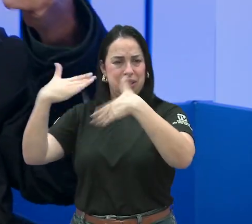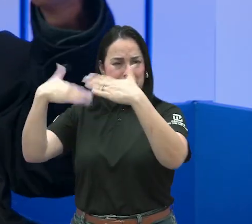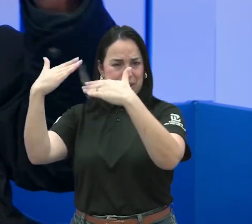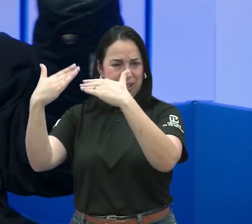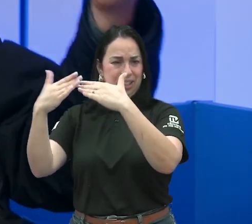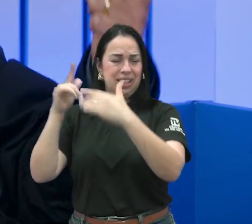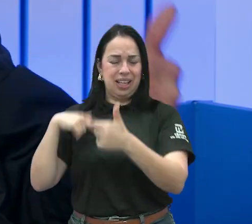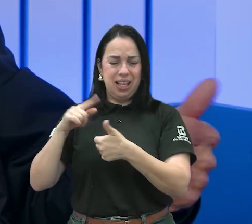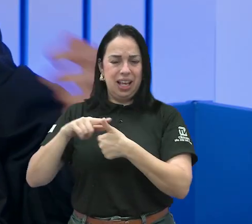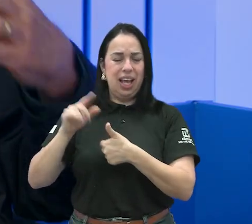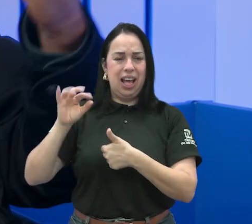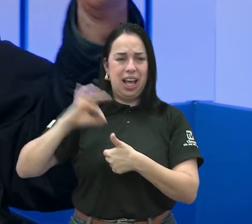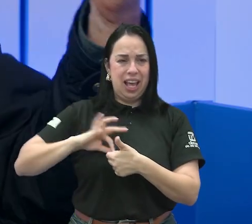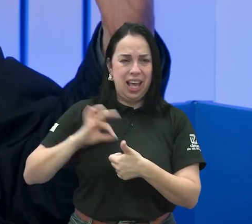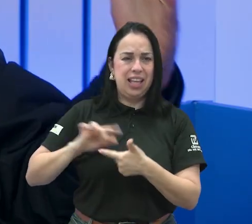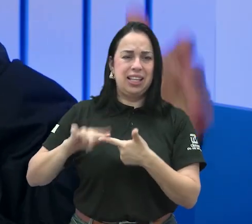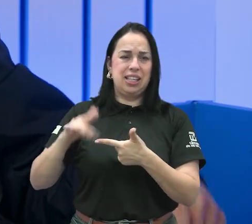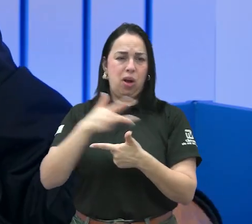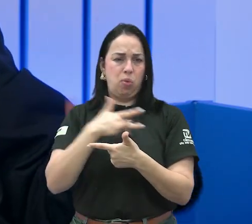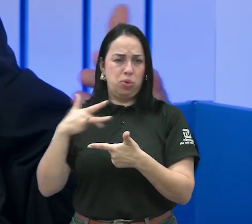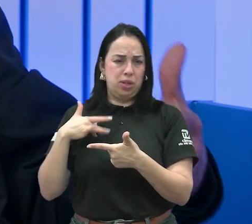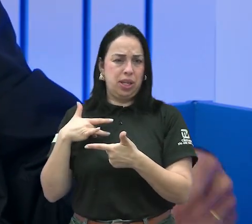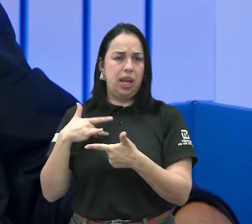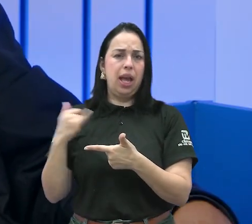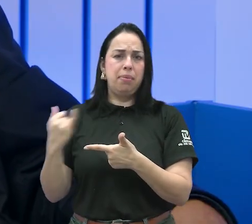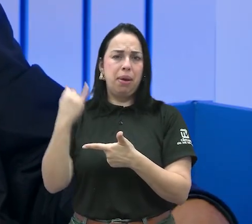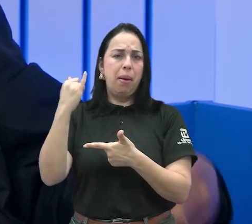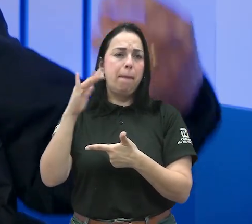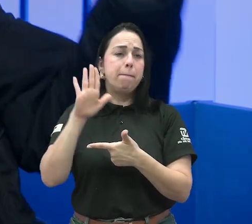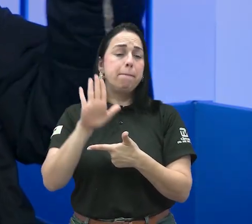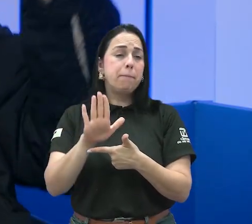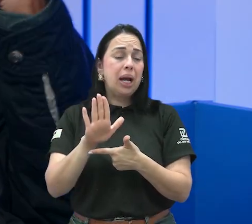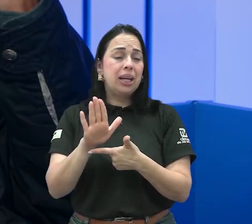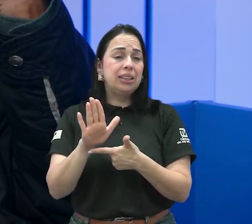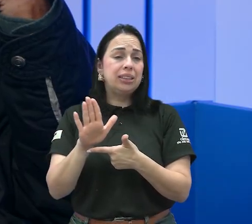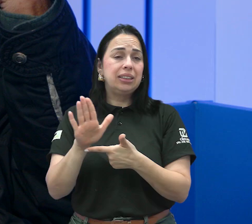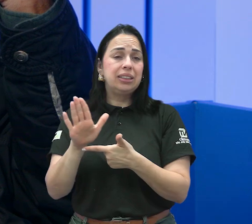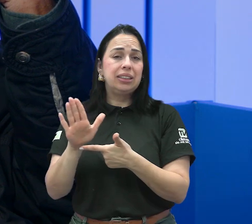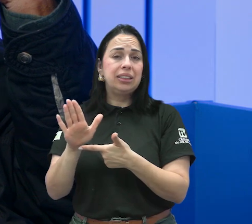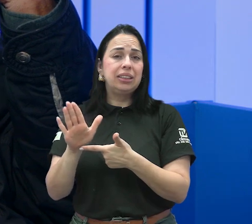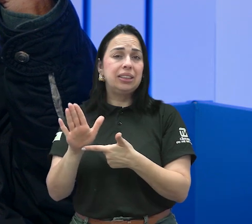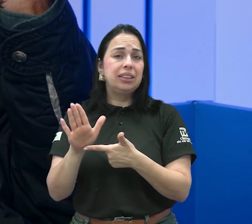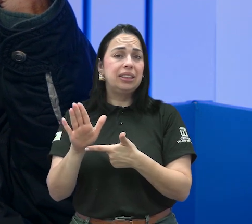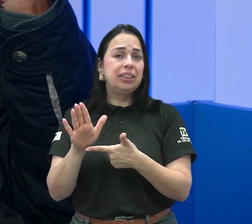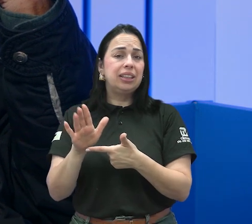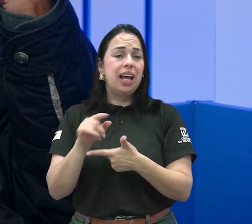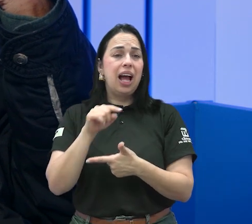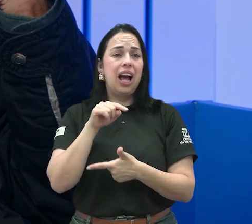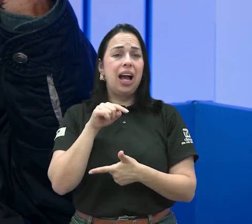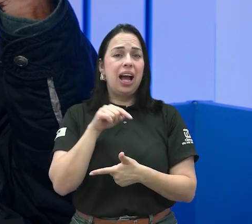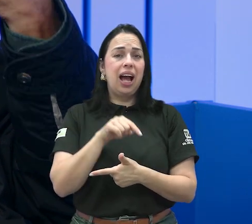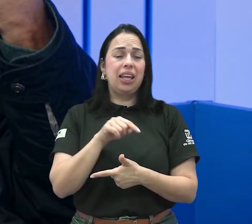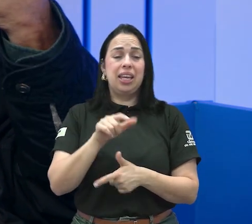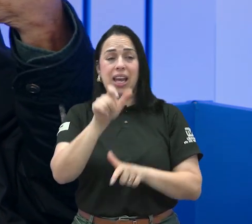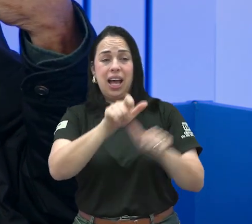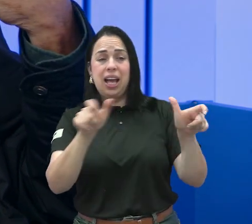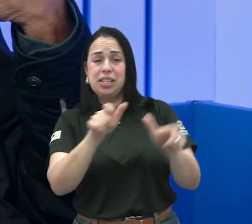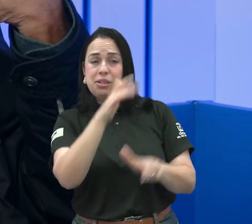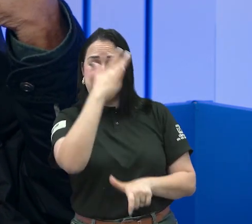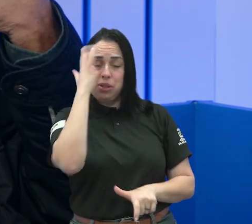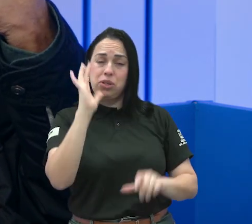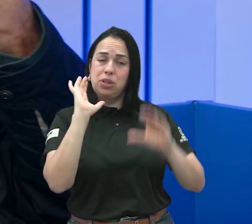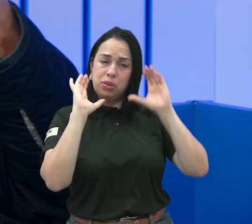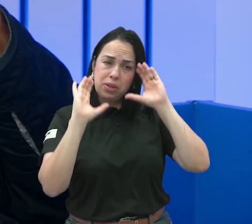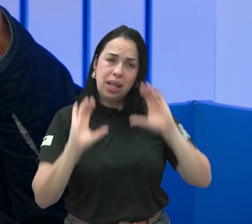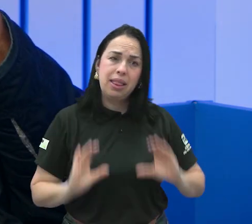renda, saúde e esses índices todos importantes, à percepção que São José tem, ou que o